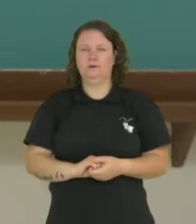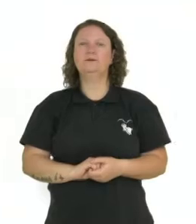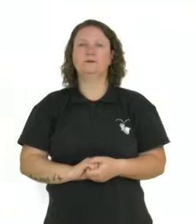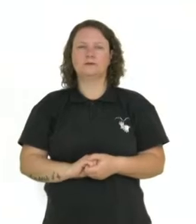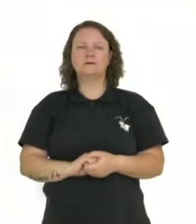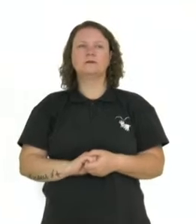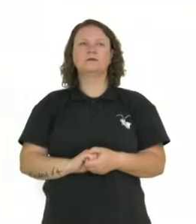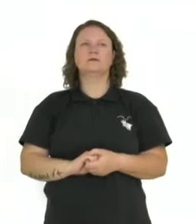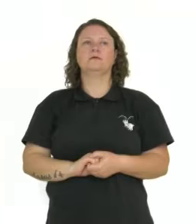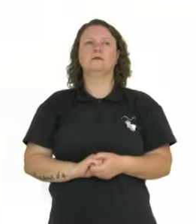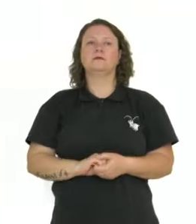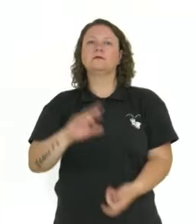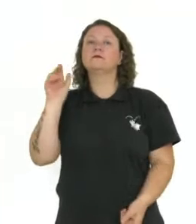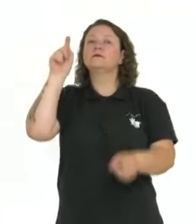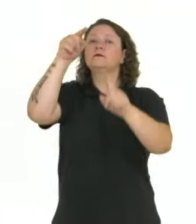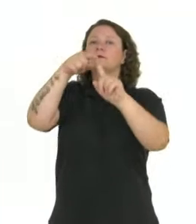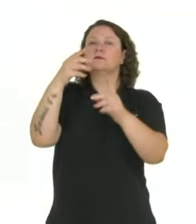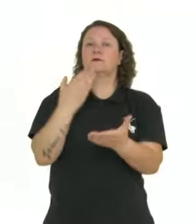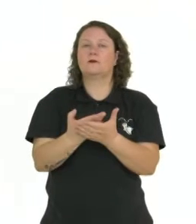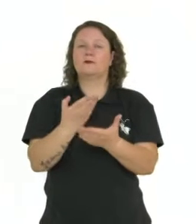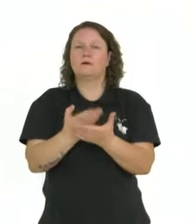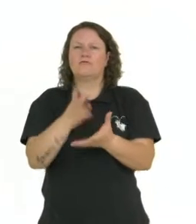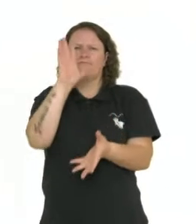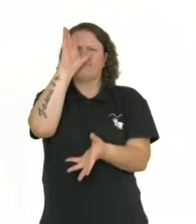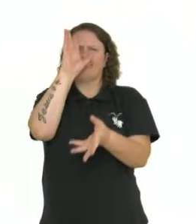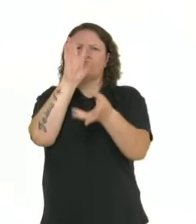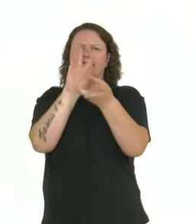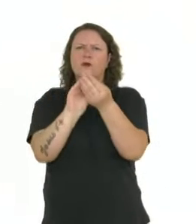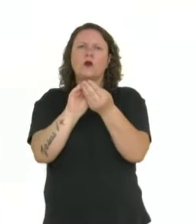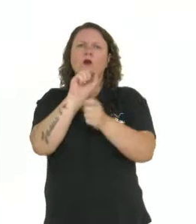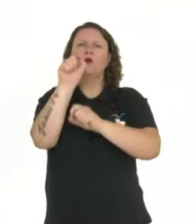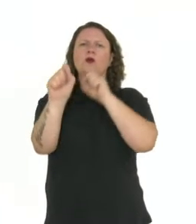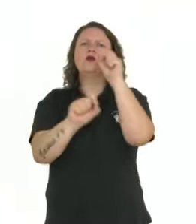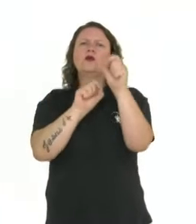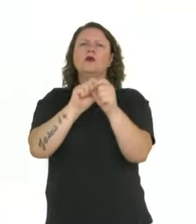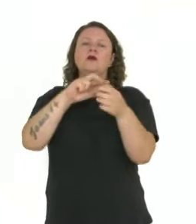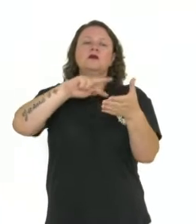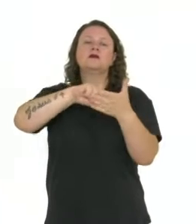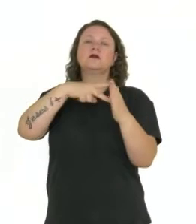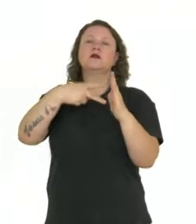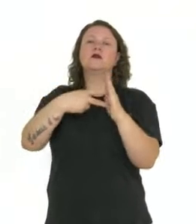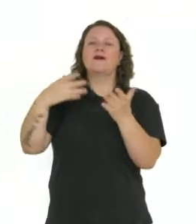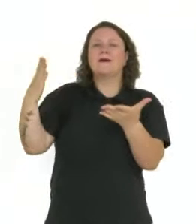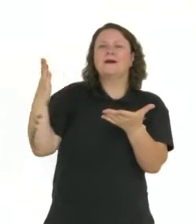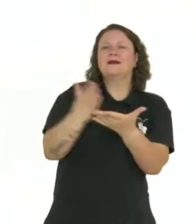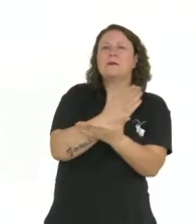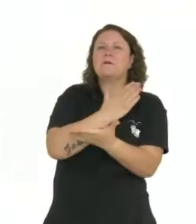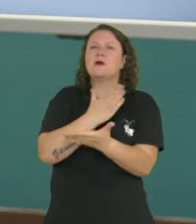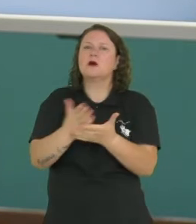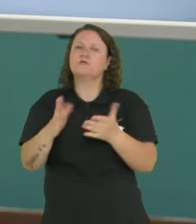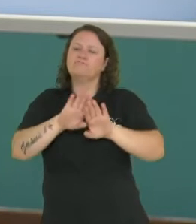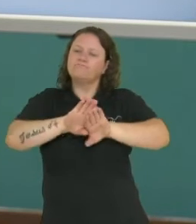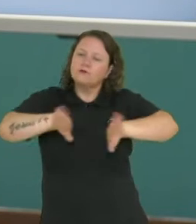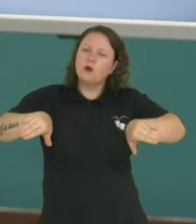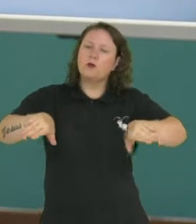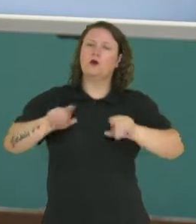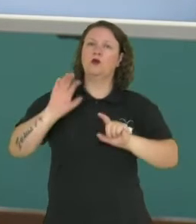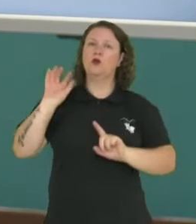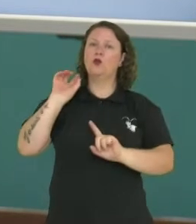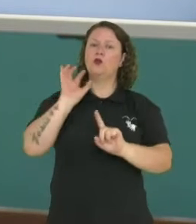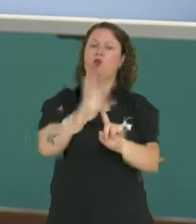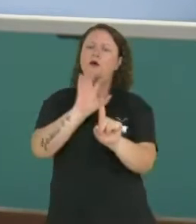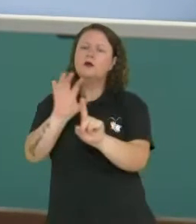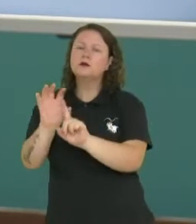lá. Olha só, o objetivo então é compreender o que é o apartheid e qual a influência dele, né, para